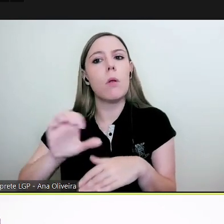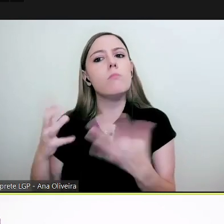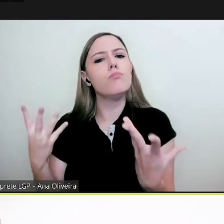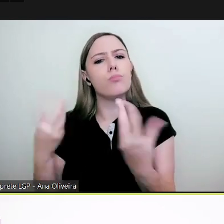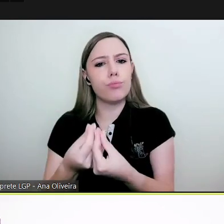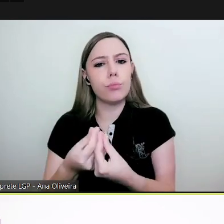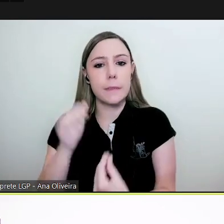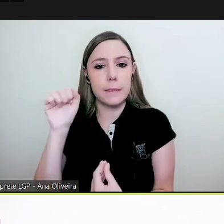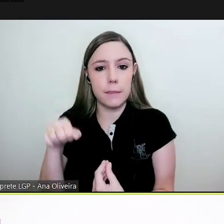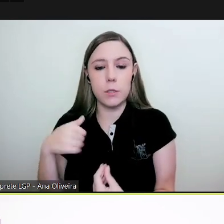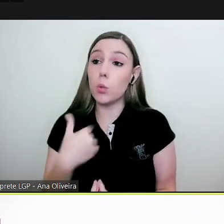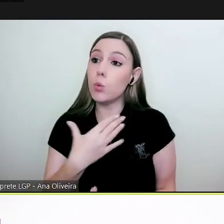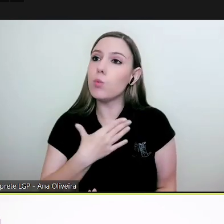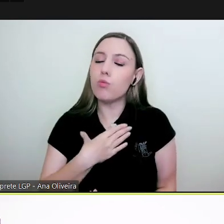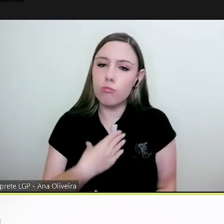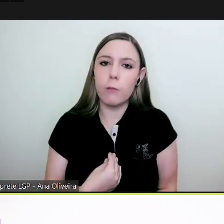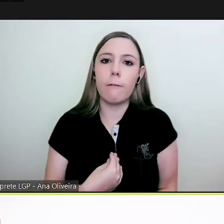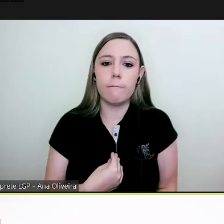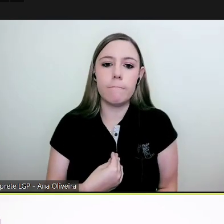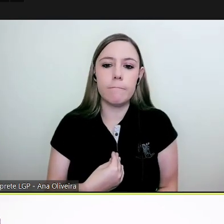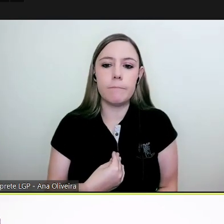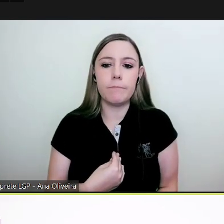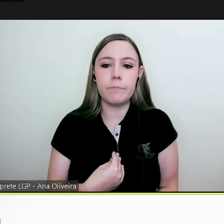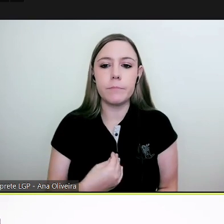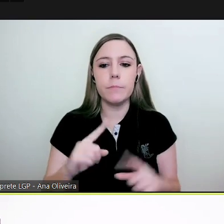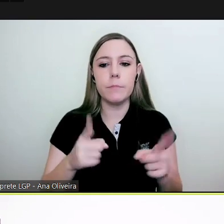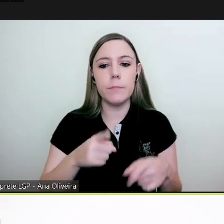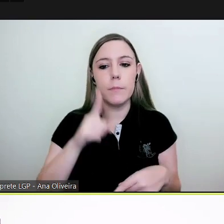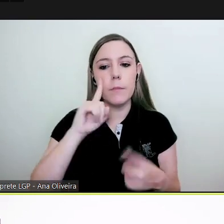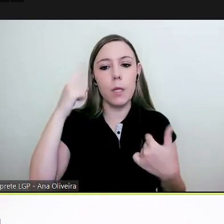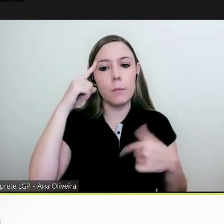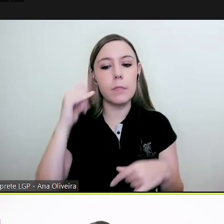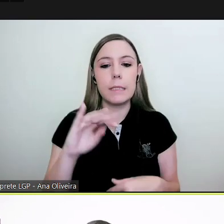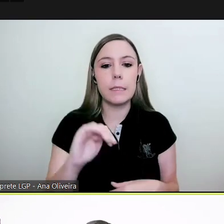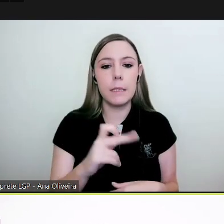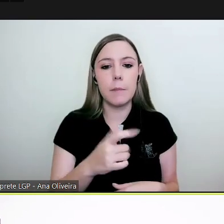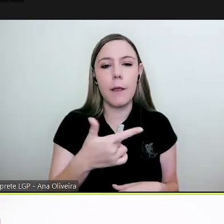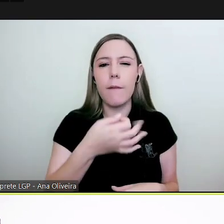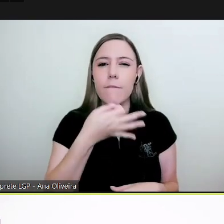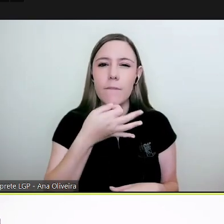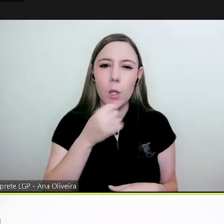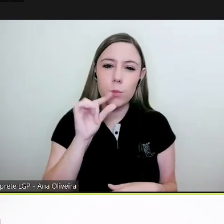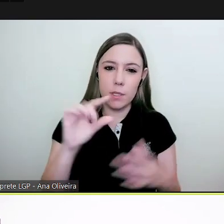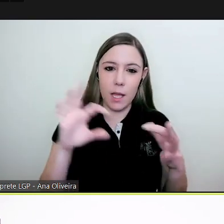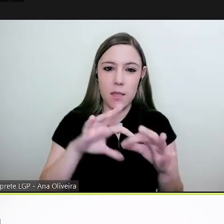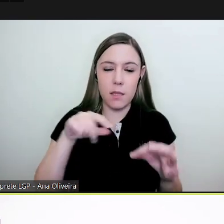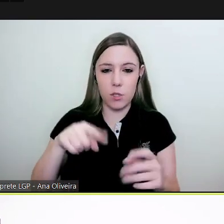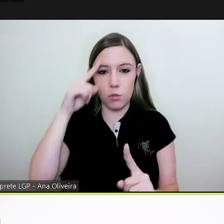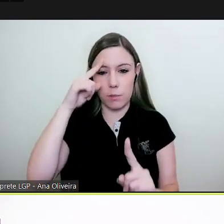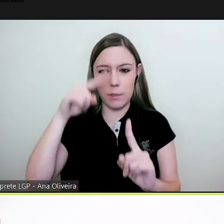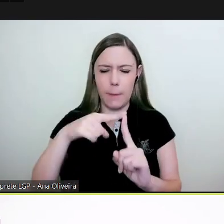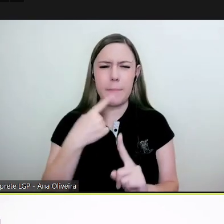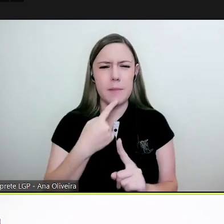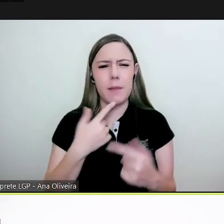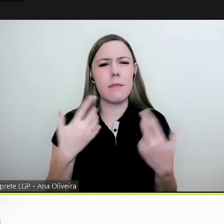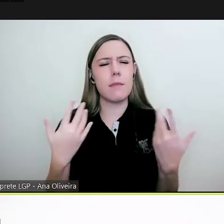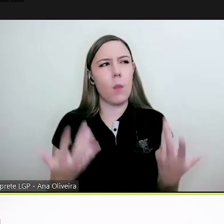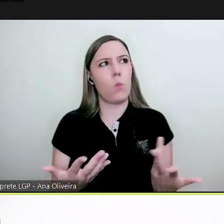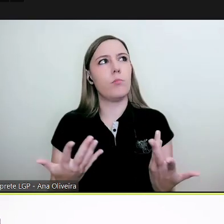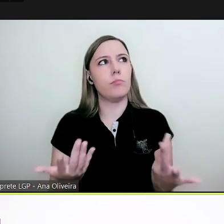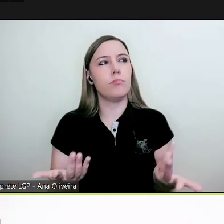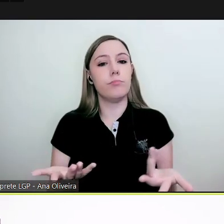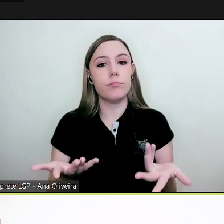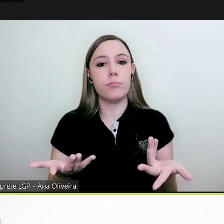integrada. E eu gostaria que, começando pela professora Isabel Fonseca, que falasse um pouco disto, para perceber de que maneira é